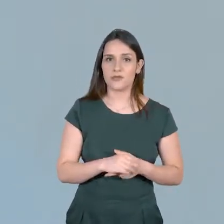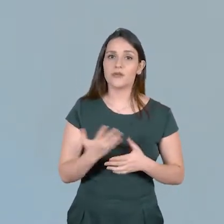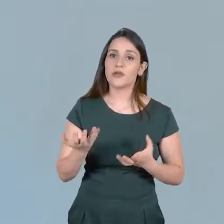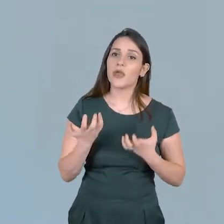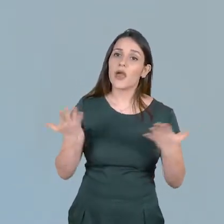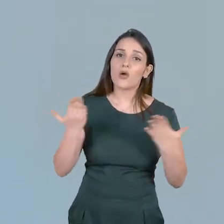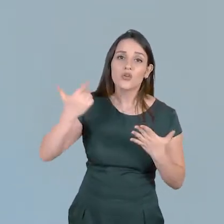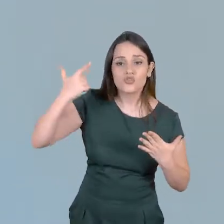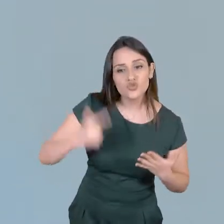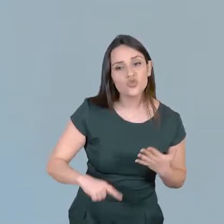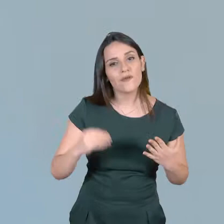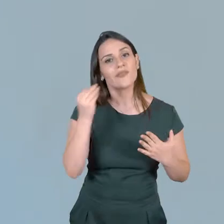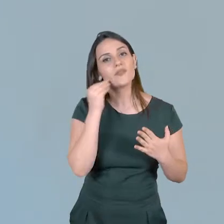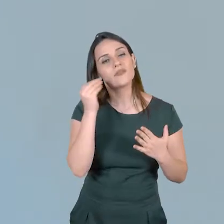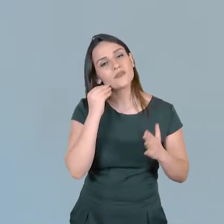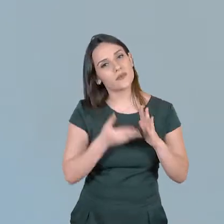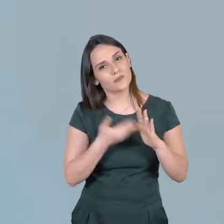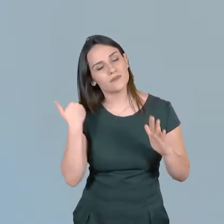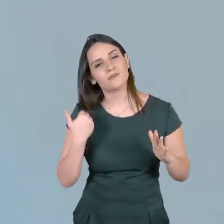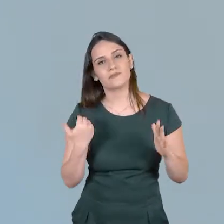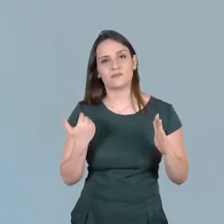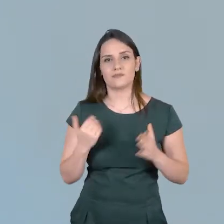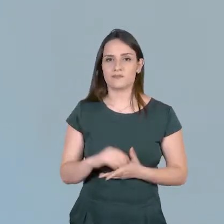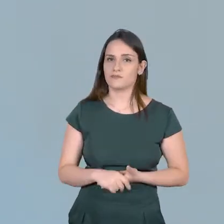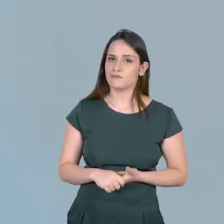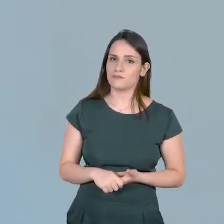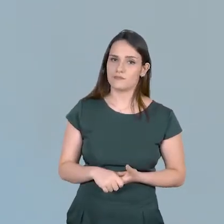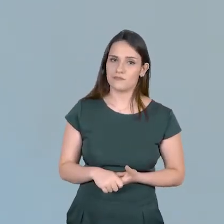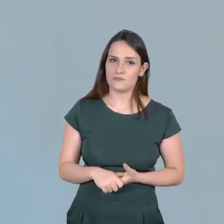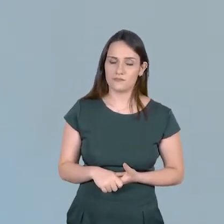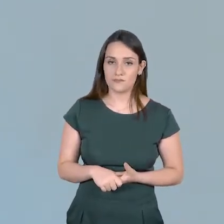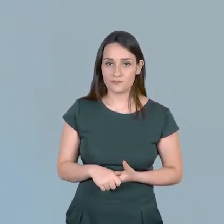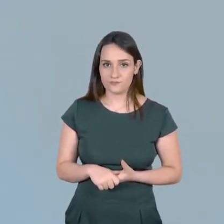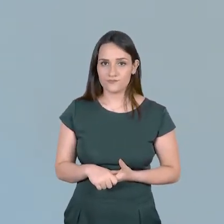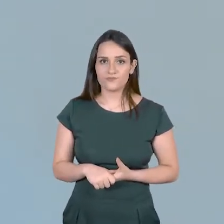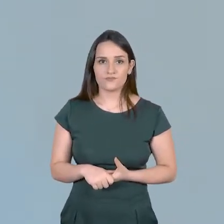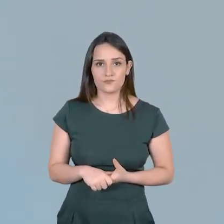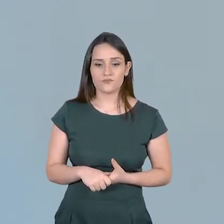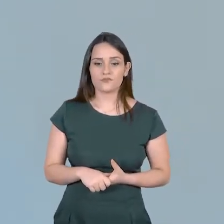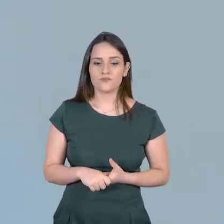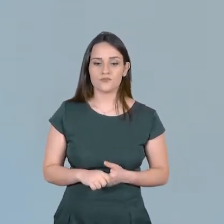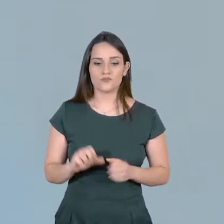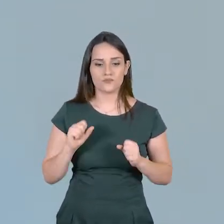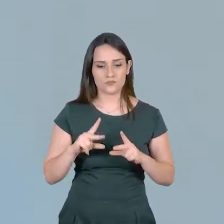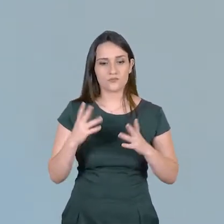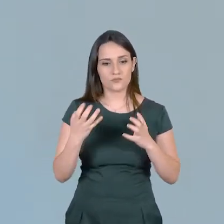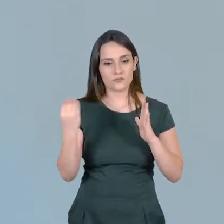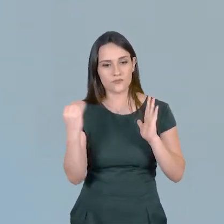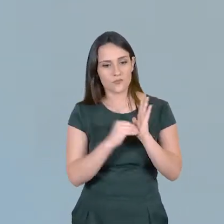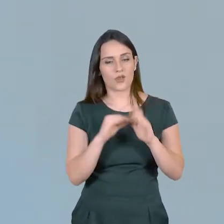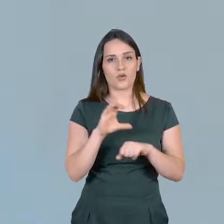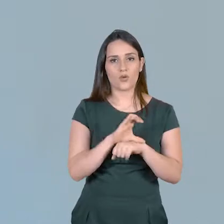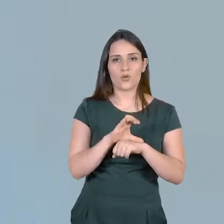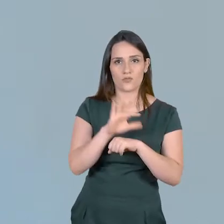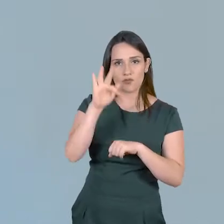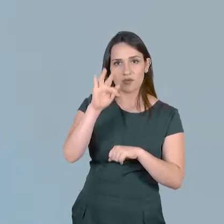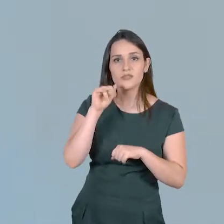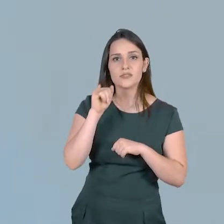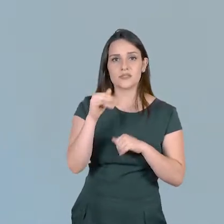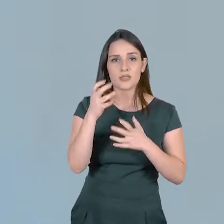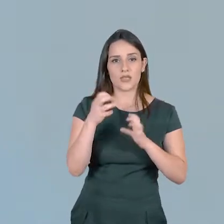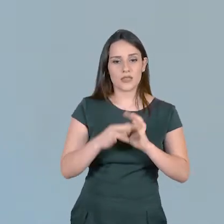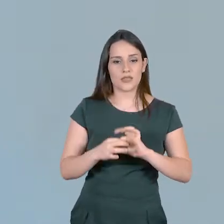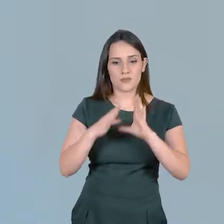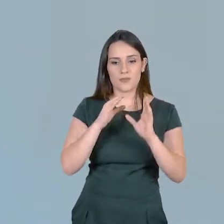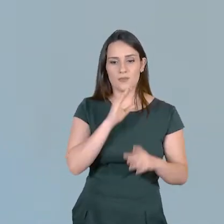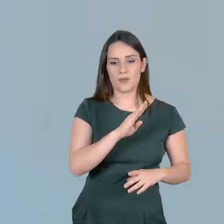para o texto constitucional. Ou seja, vai ficar na Constituição Federal que para conceder BPC é preciso